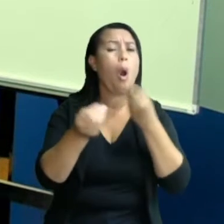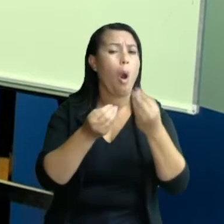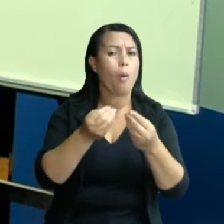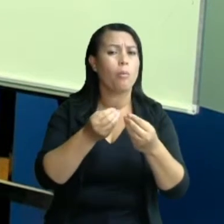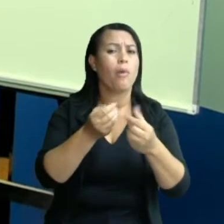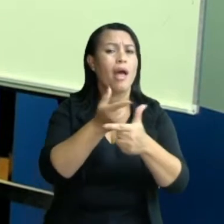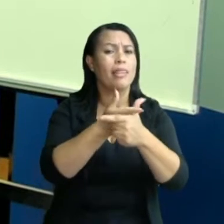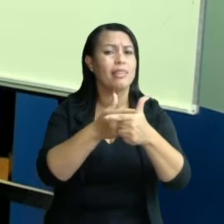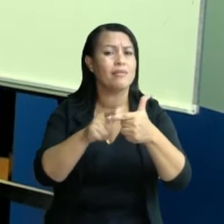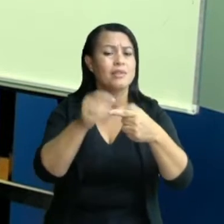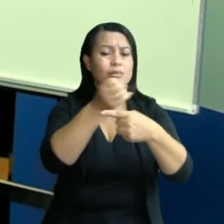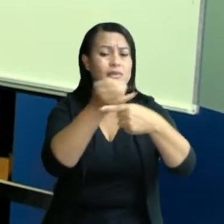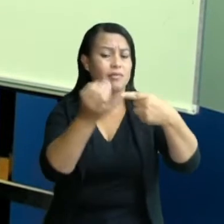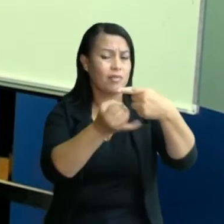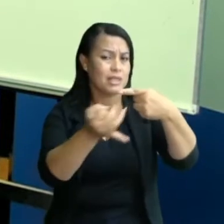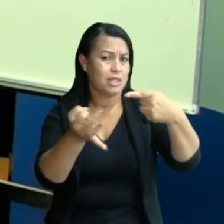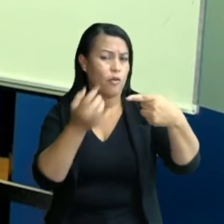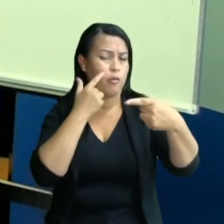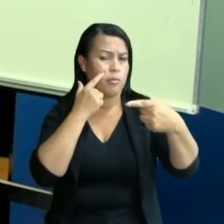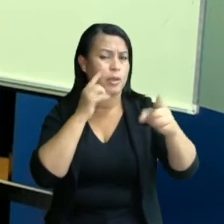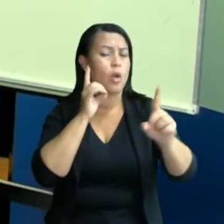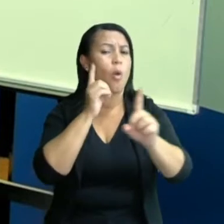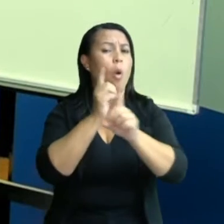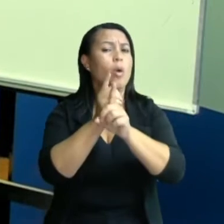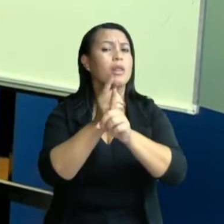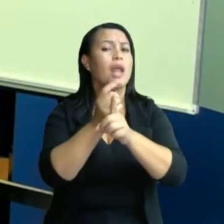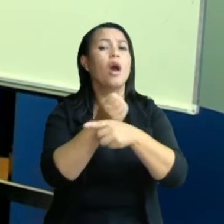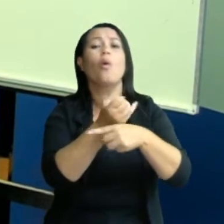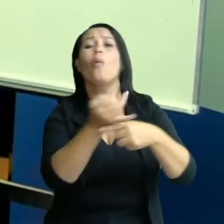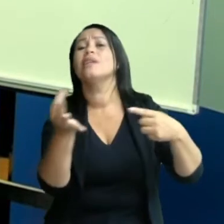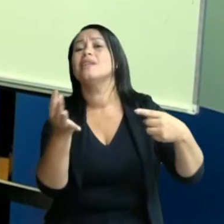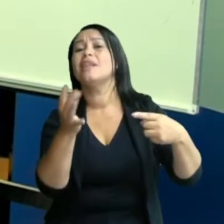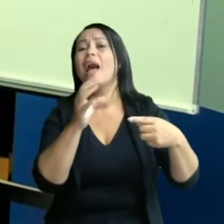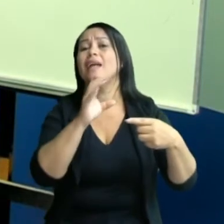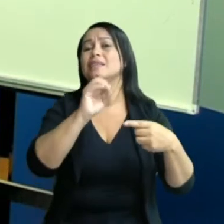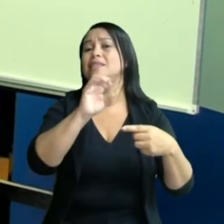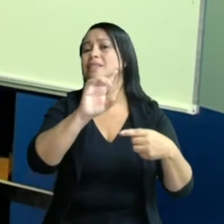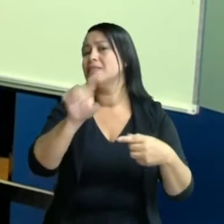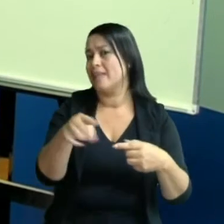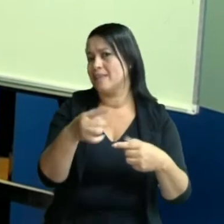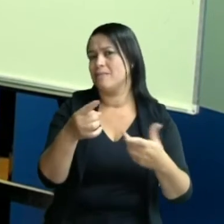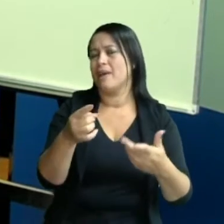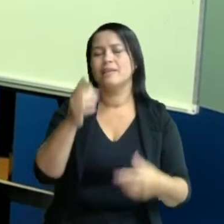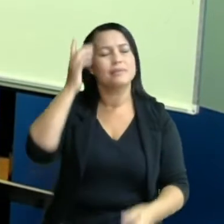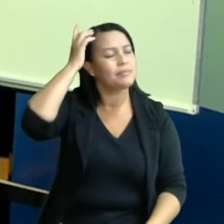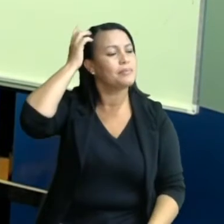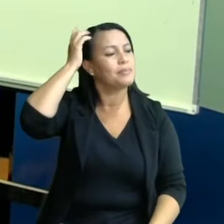tá certo? Para a gente encontrar os valores decimais. Vamos lá comigo.